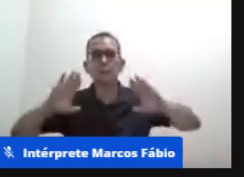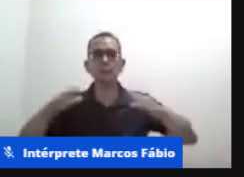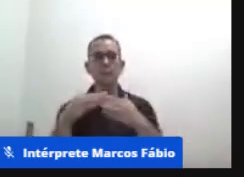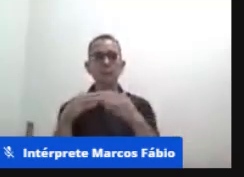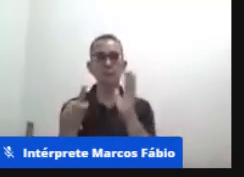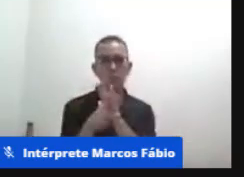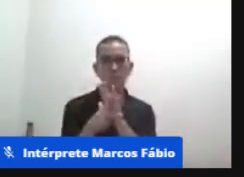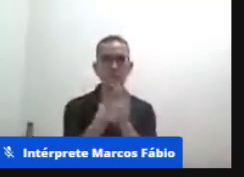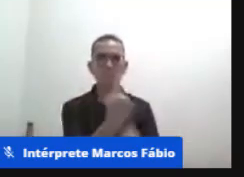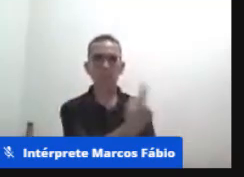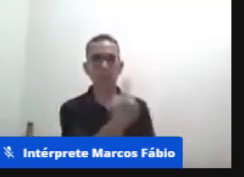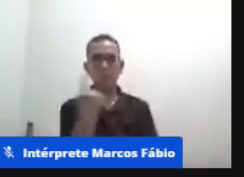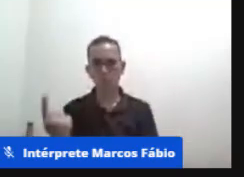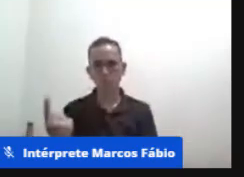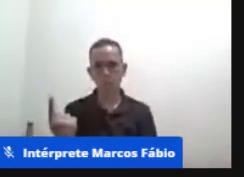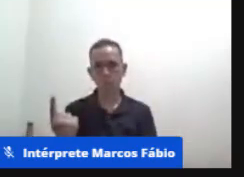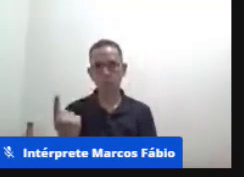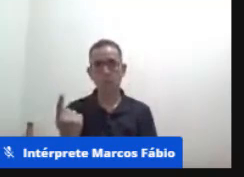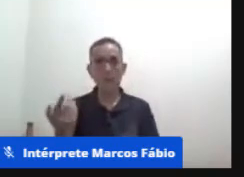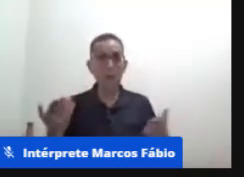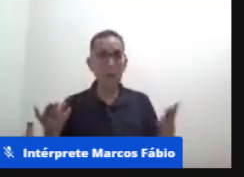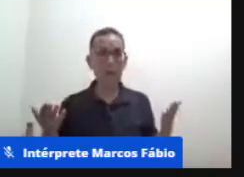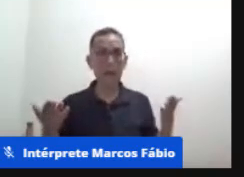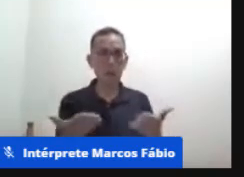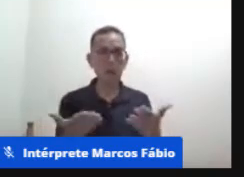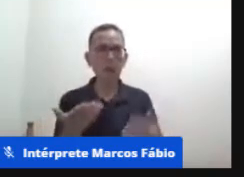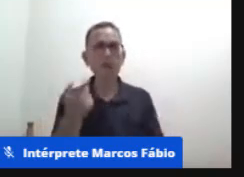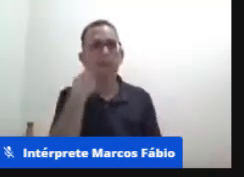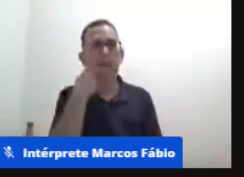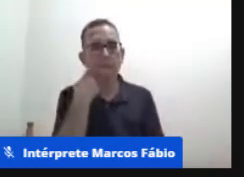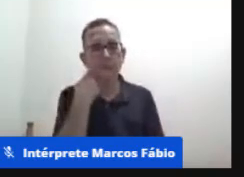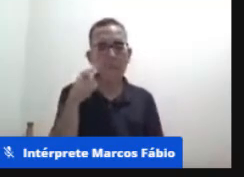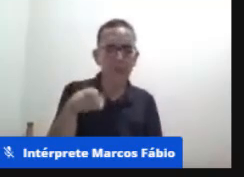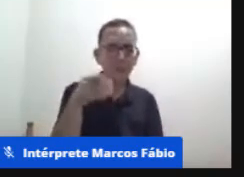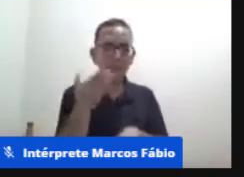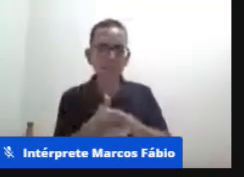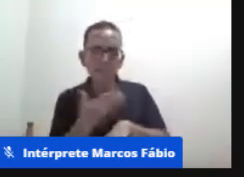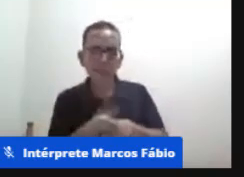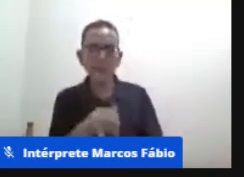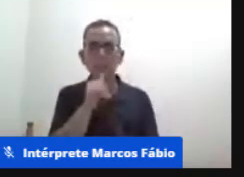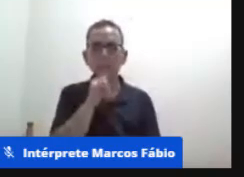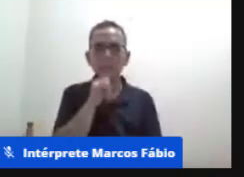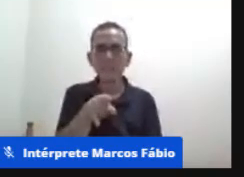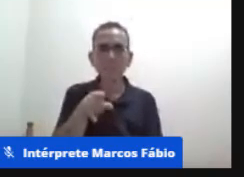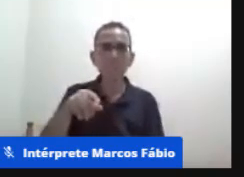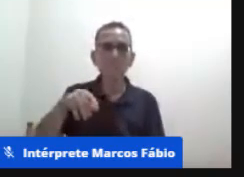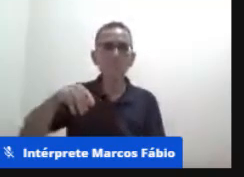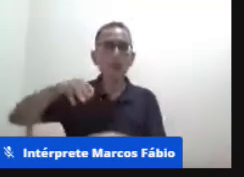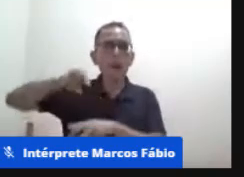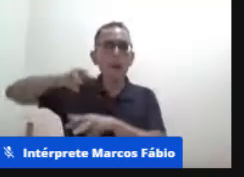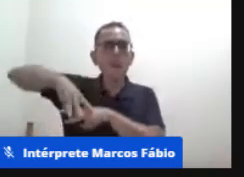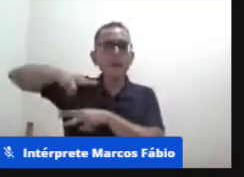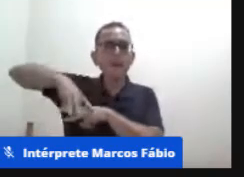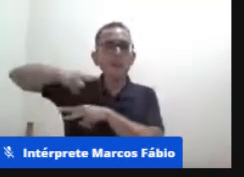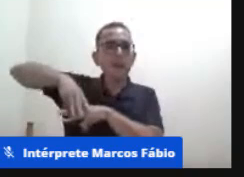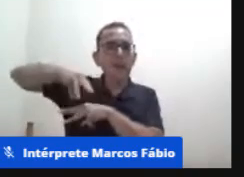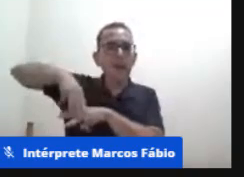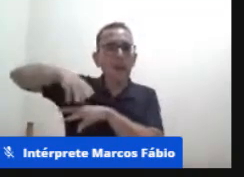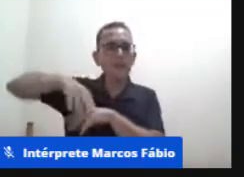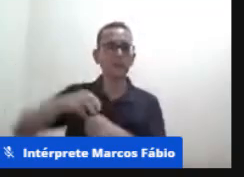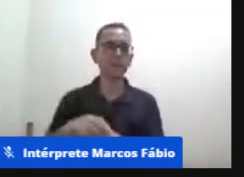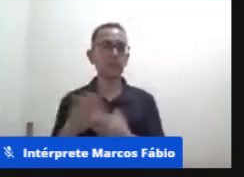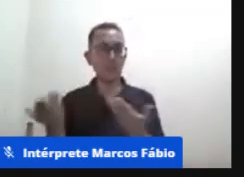um. Agora, a gente vai ver um pouquinho dessa prática, por exemplo, na matemática. Então, a gente vai trazer para vocês